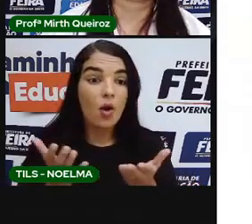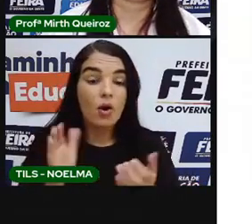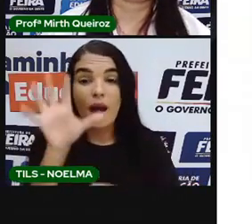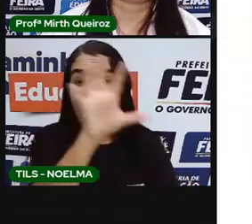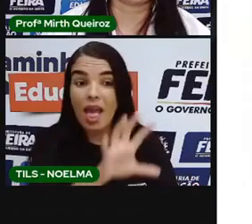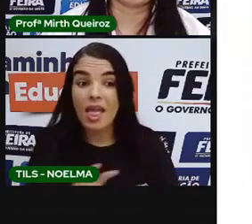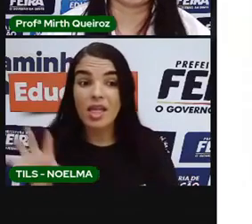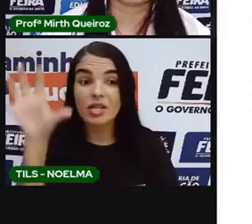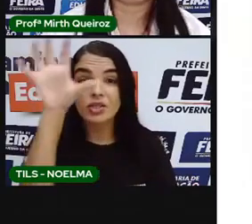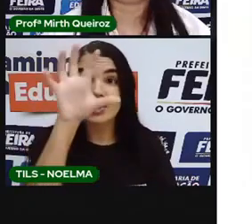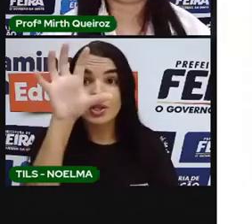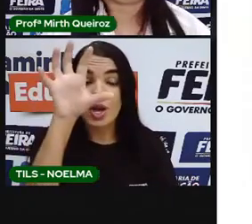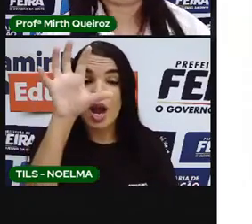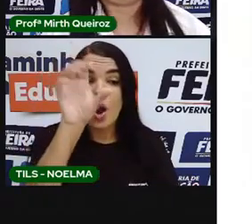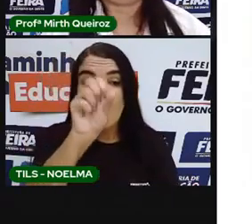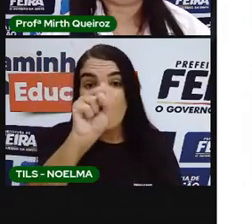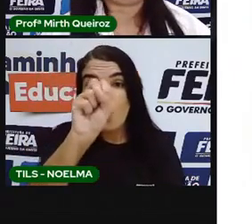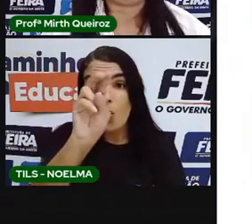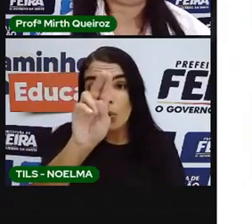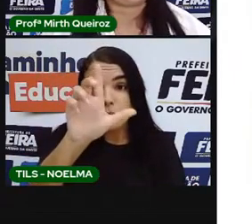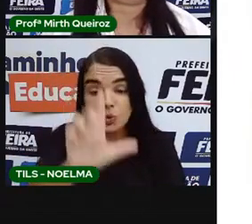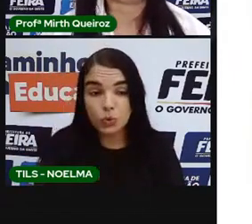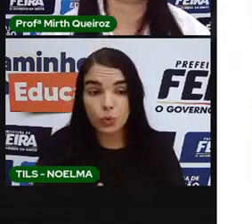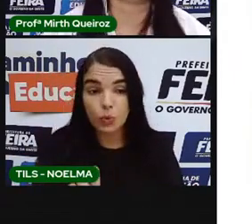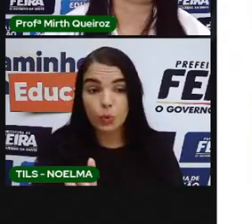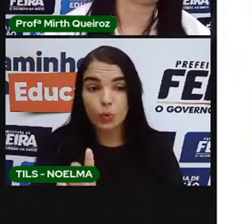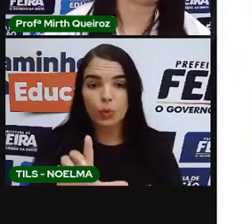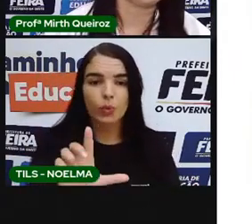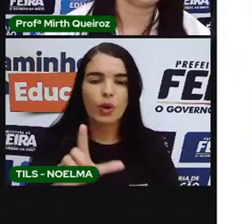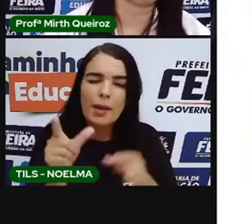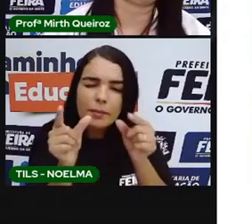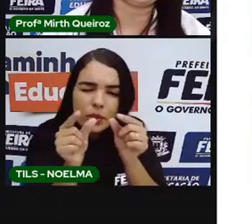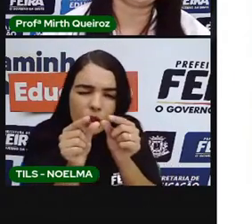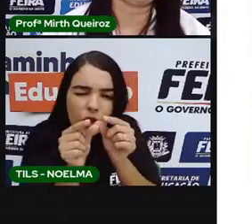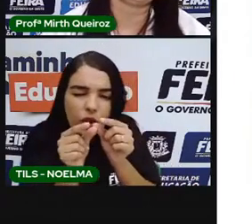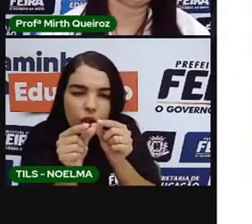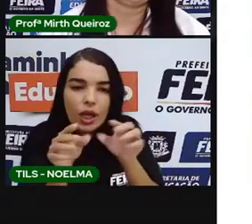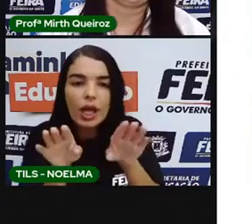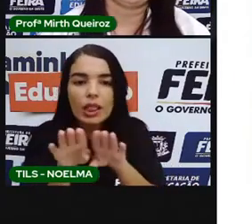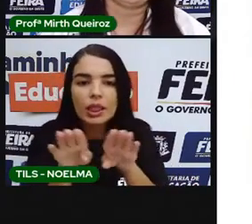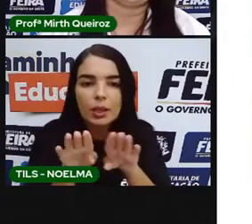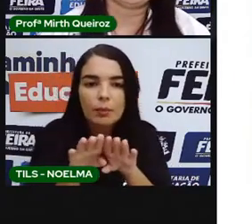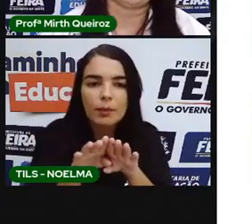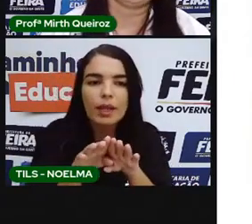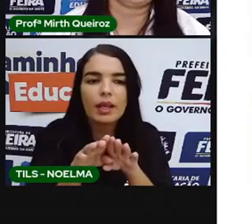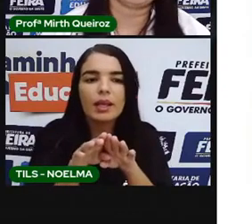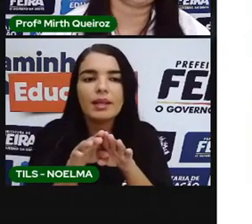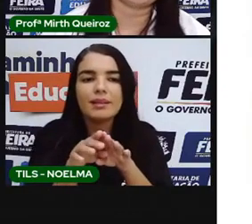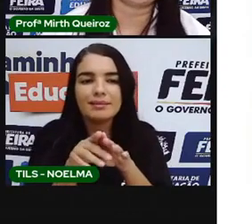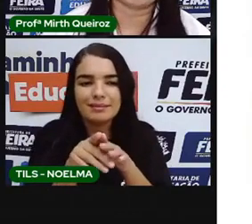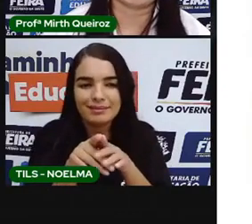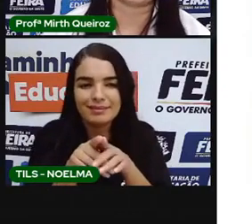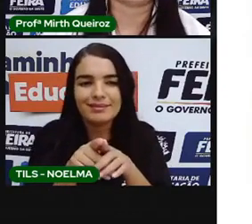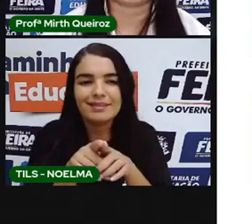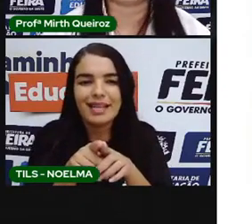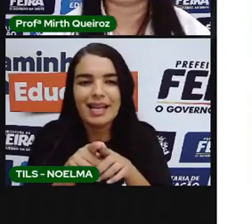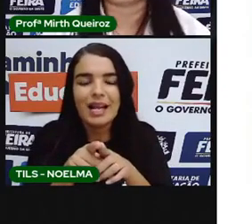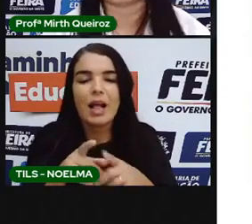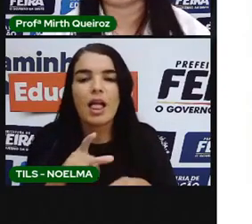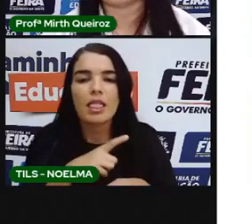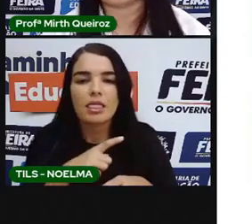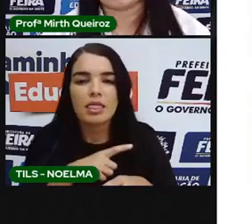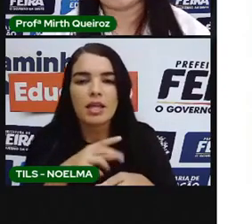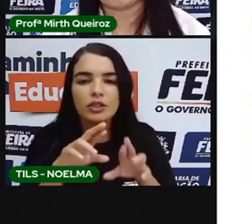A região sul também é bem pequenininha, a região sul, né? Diferente da região centro-oeste, que tem